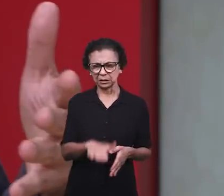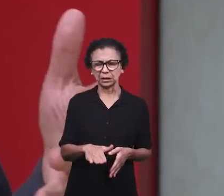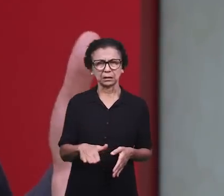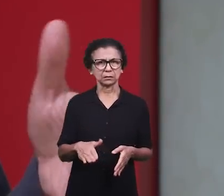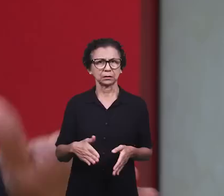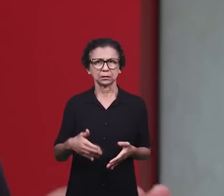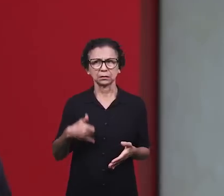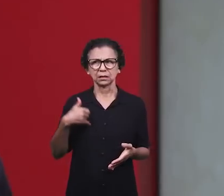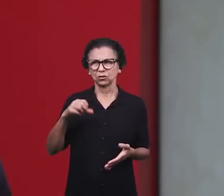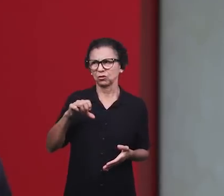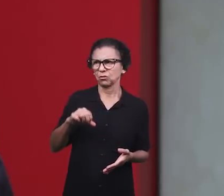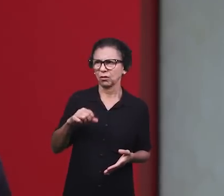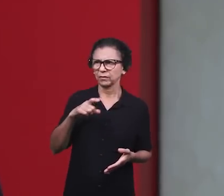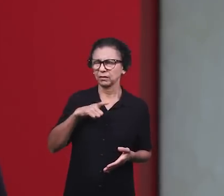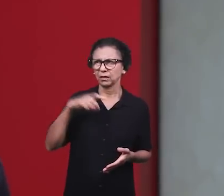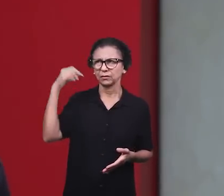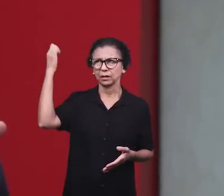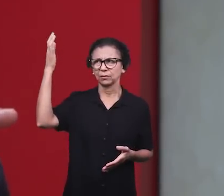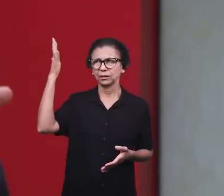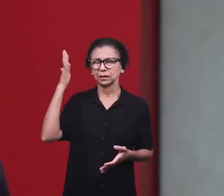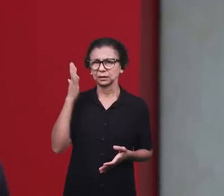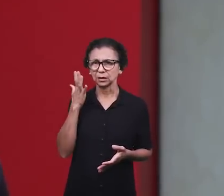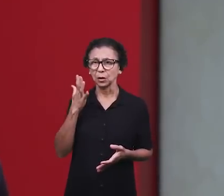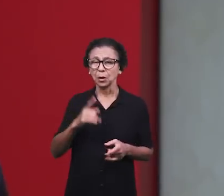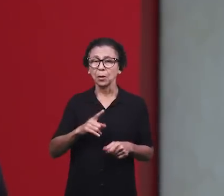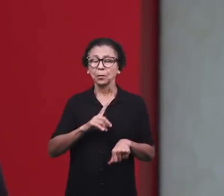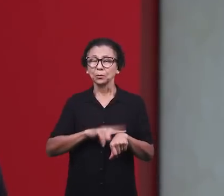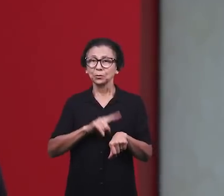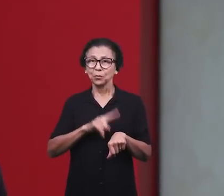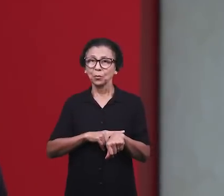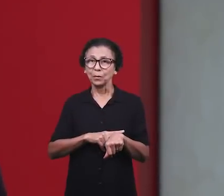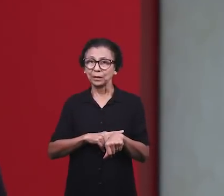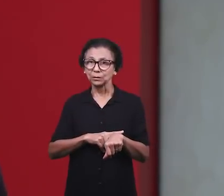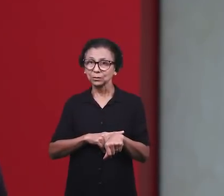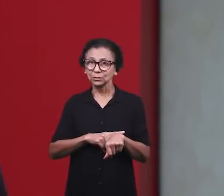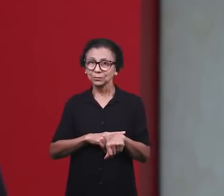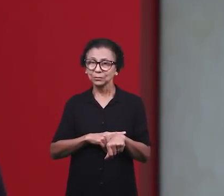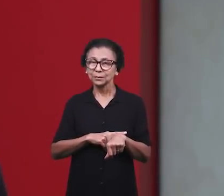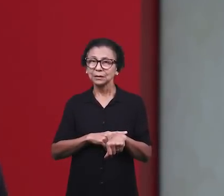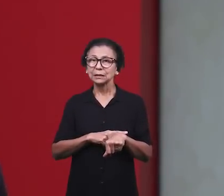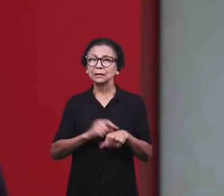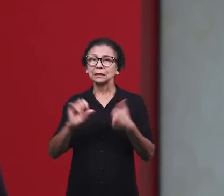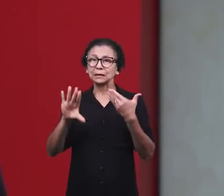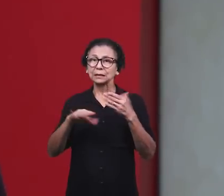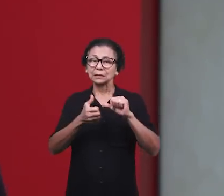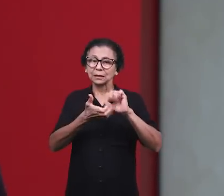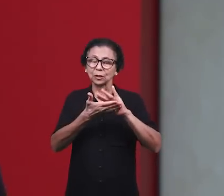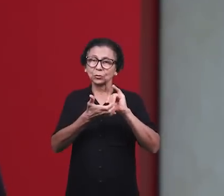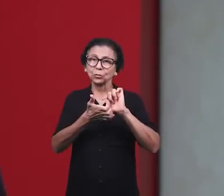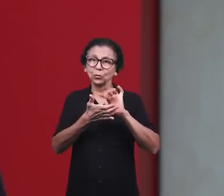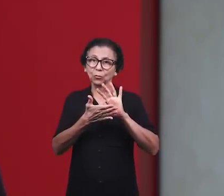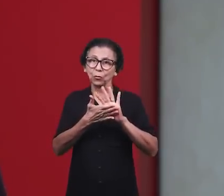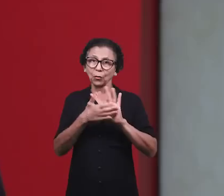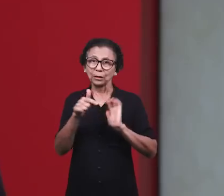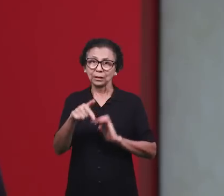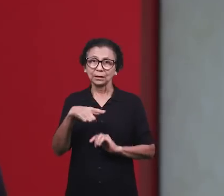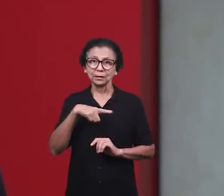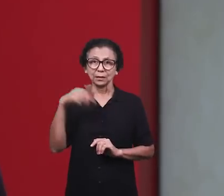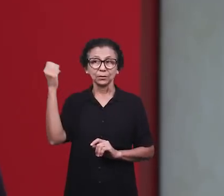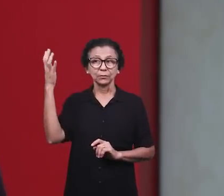quando o hino foi cantado, houve um quebrantamento geral na igreja. Ou seja, foi realmente um